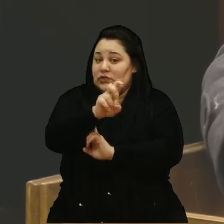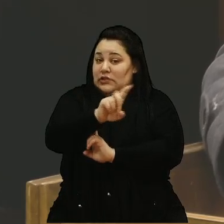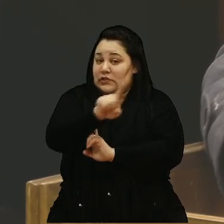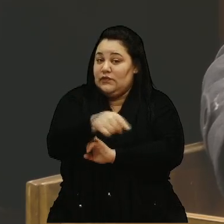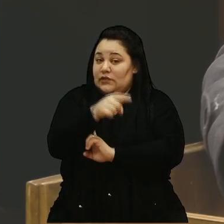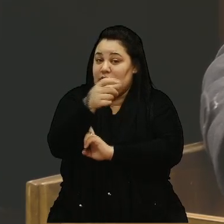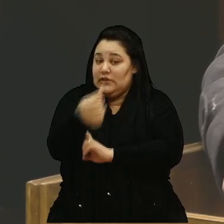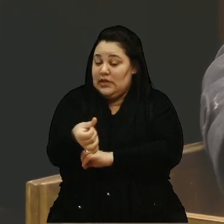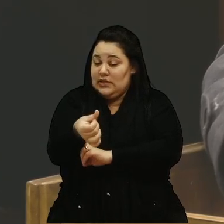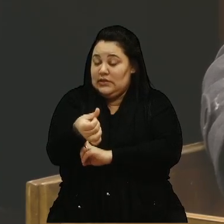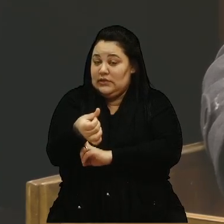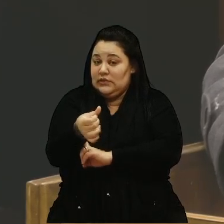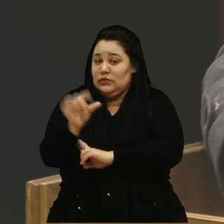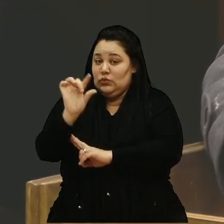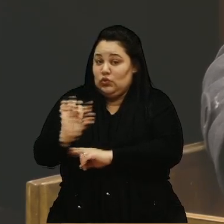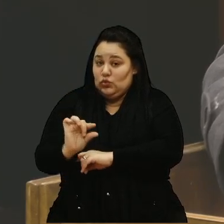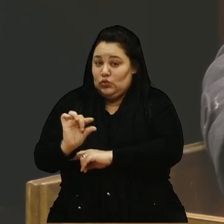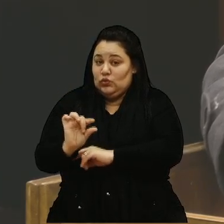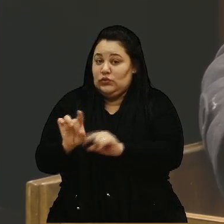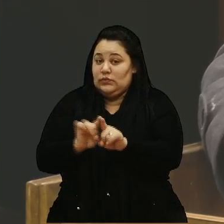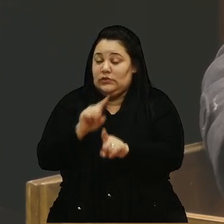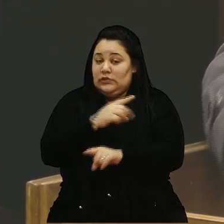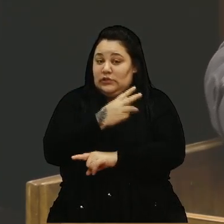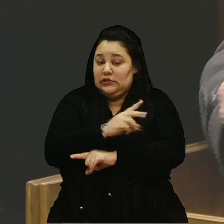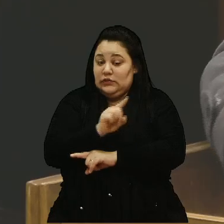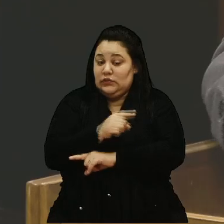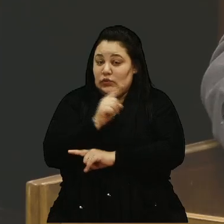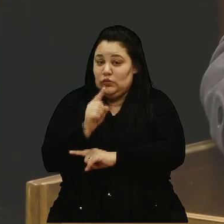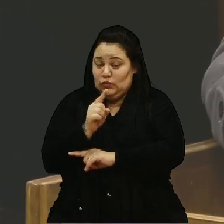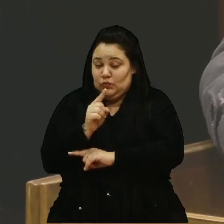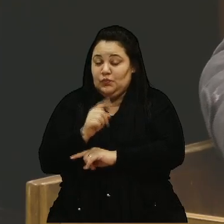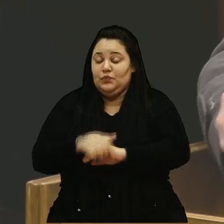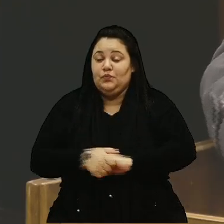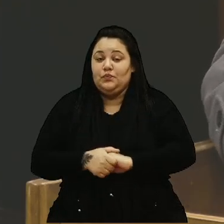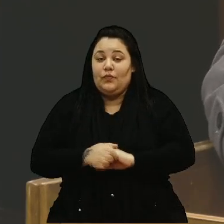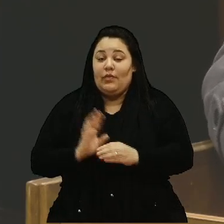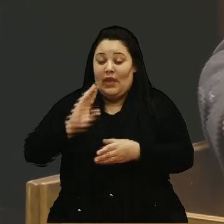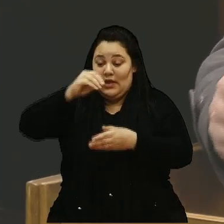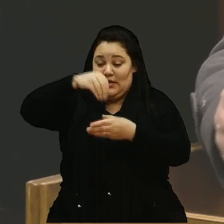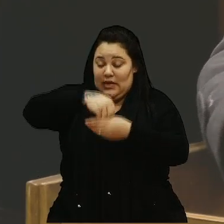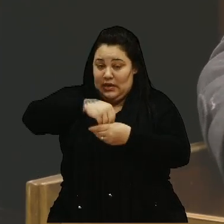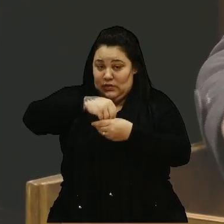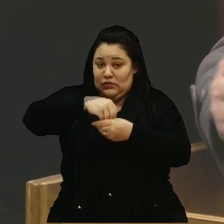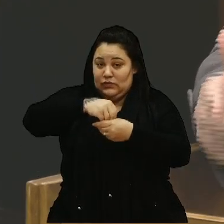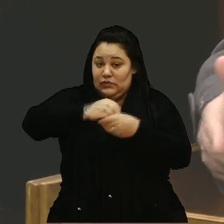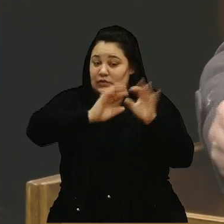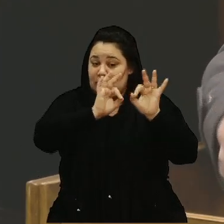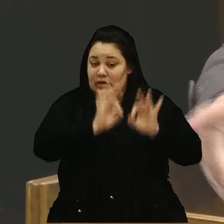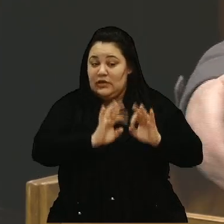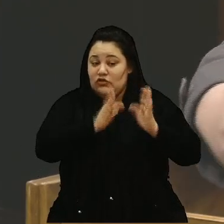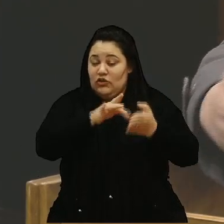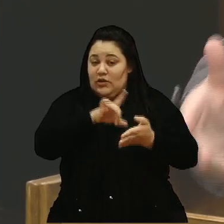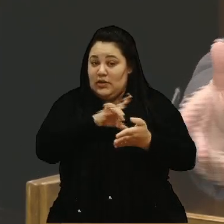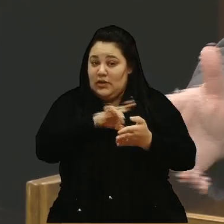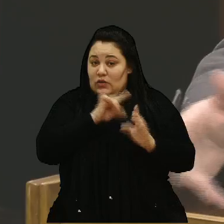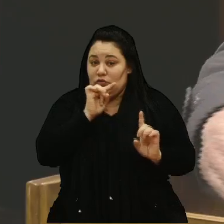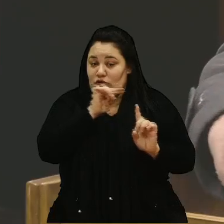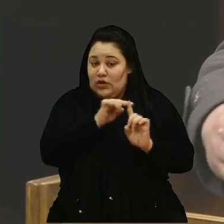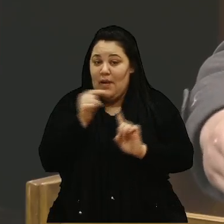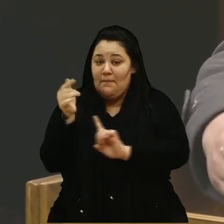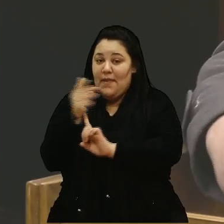para baixa tensão e 13,1% para alta tensão. E aí, dentro desses reajustes, já existe aquela previsão de bandeiras,